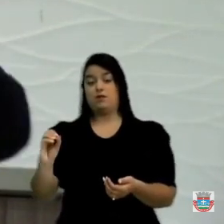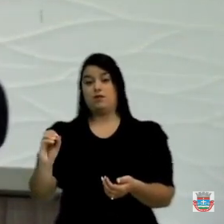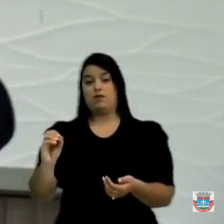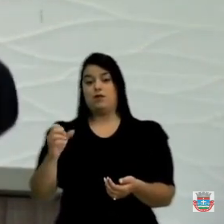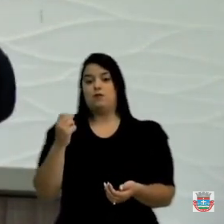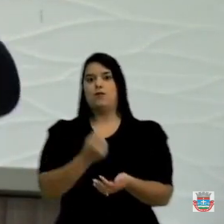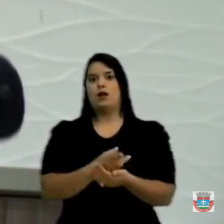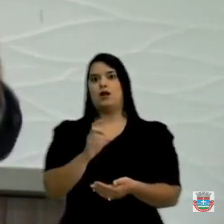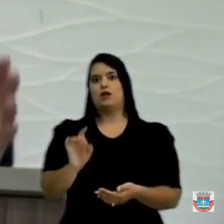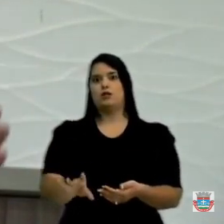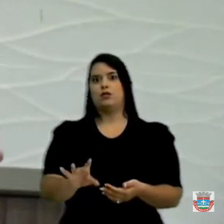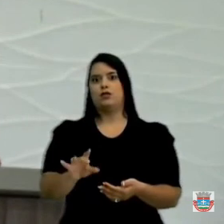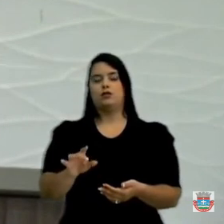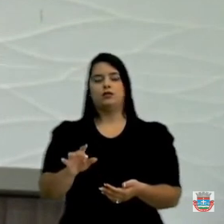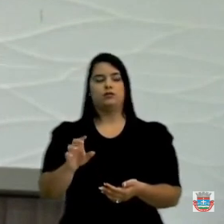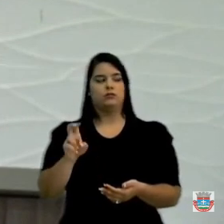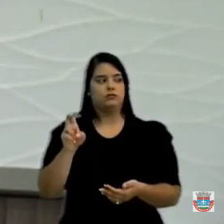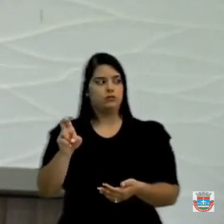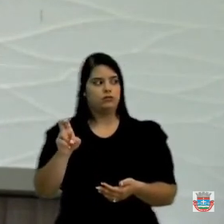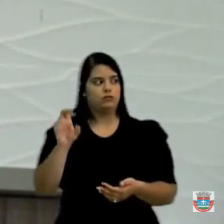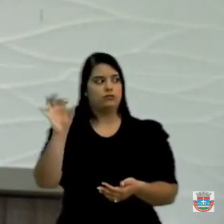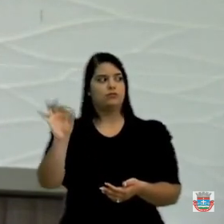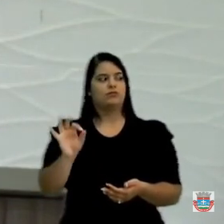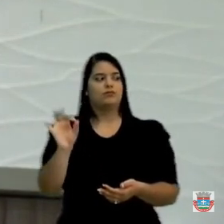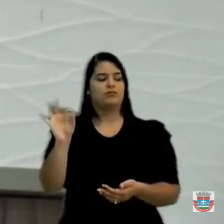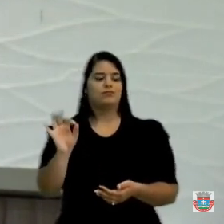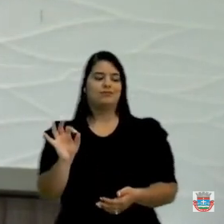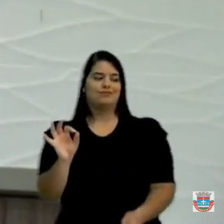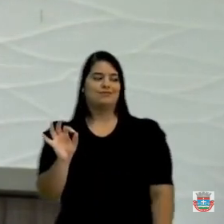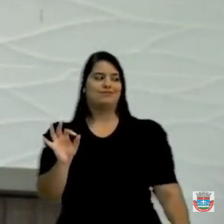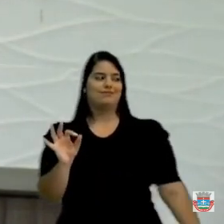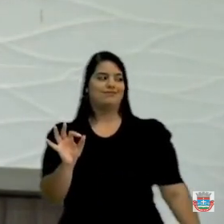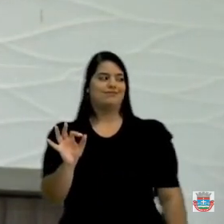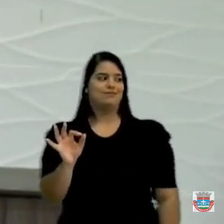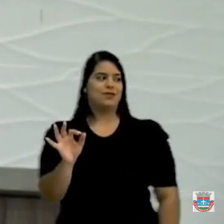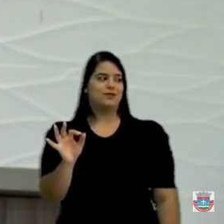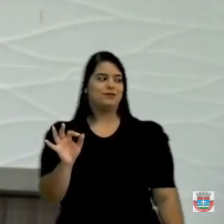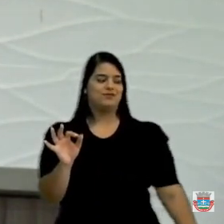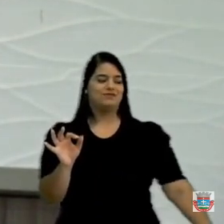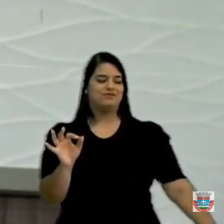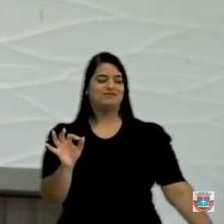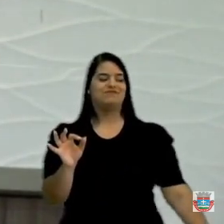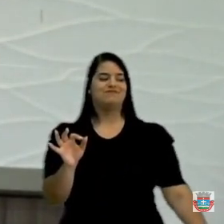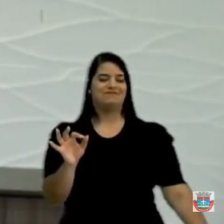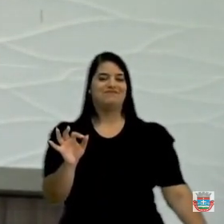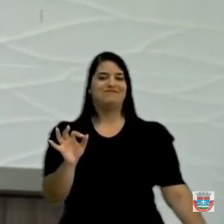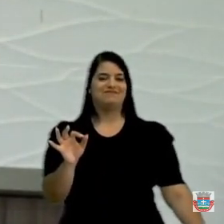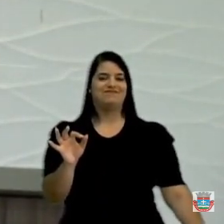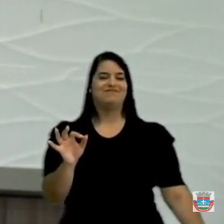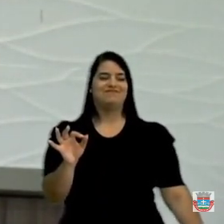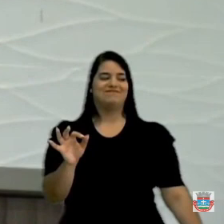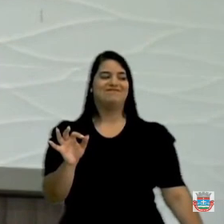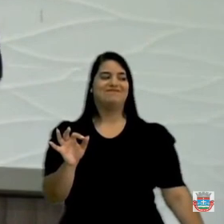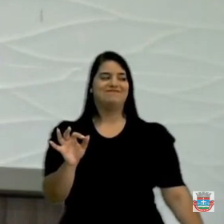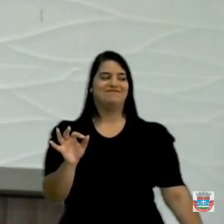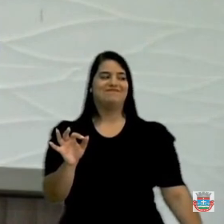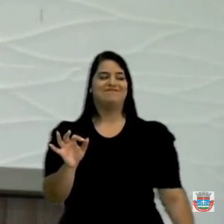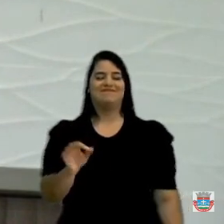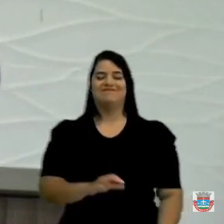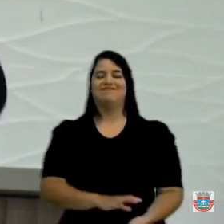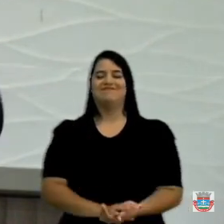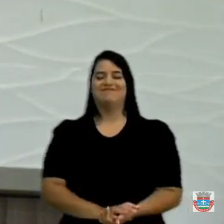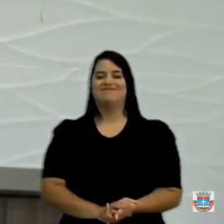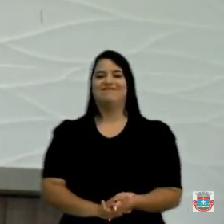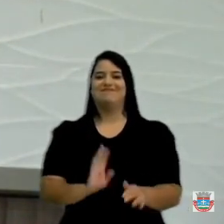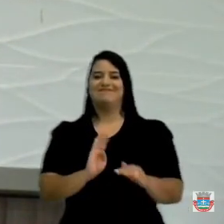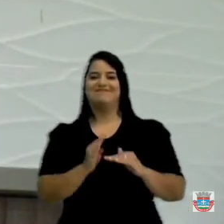5%, você vai pagar R$50. Então, bora agilizar isso aí e dizer ao povo ali da balança que lá está